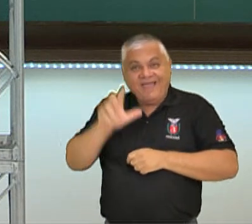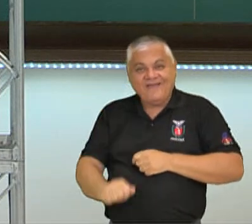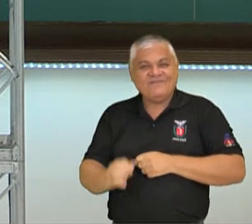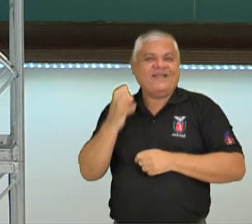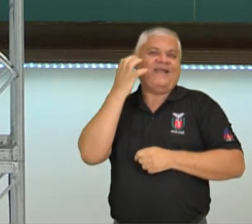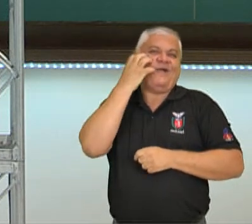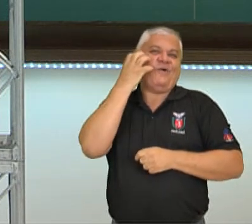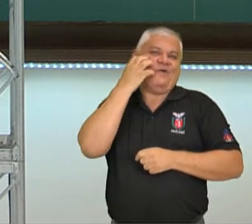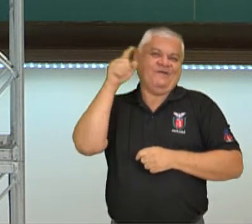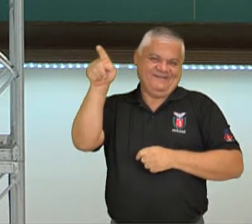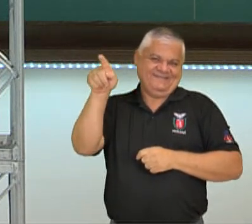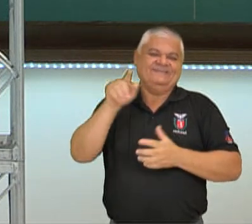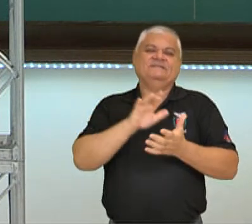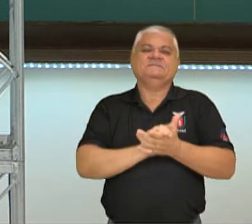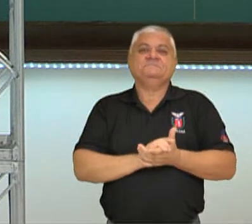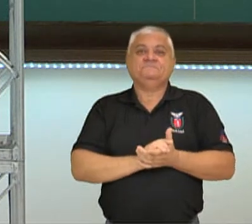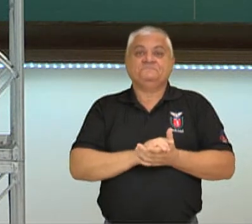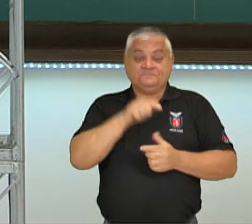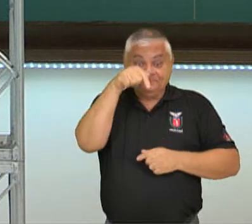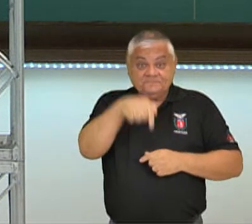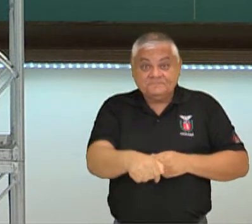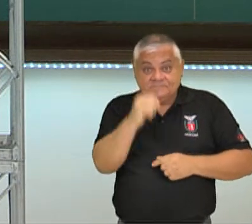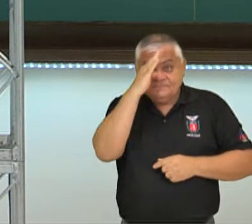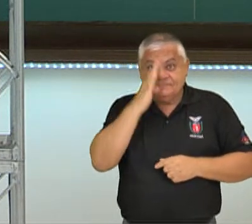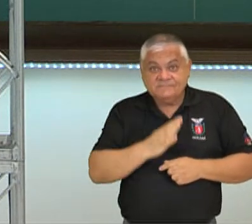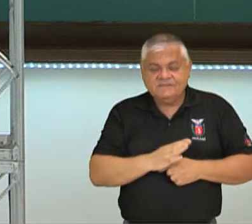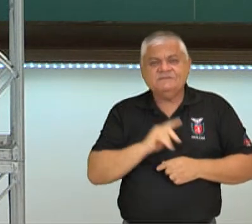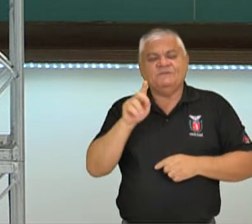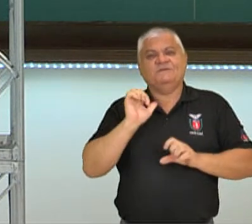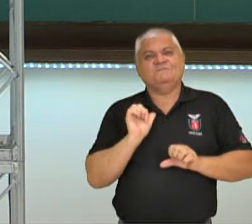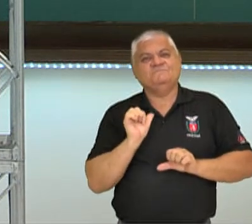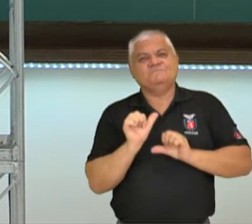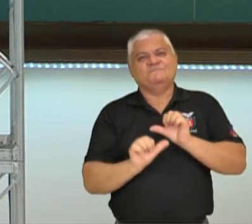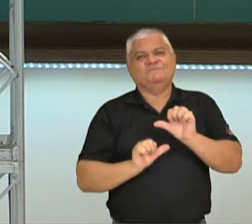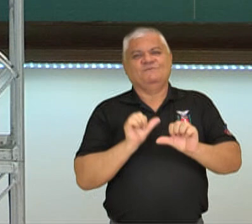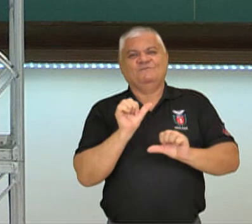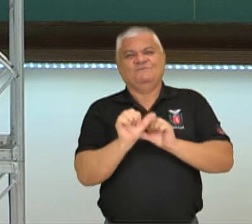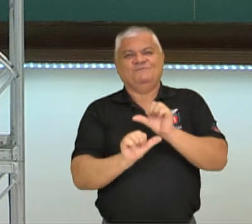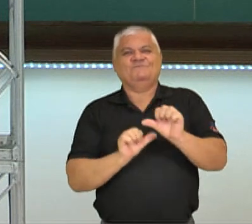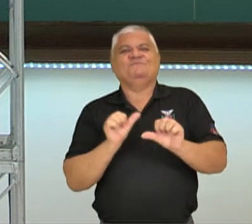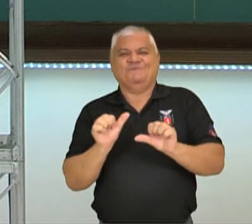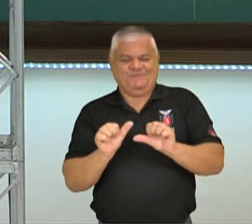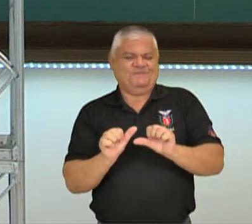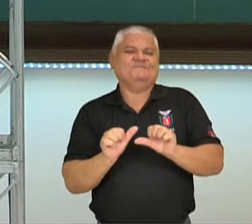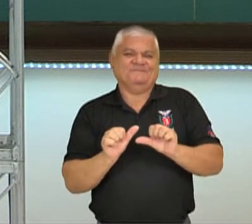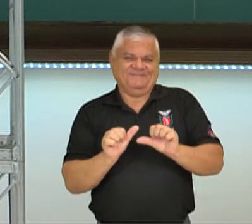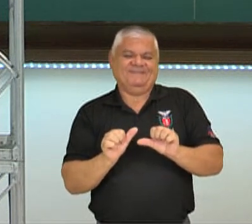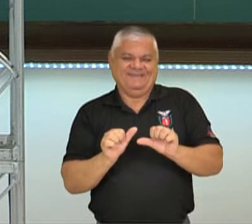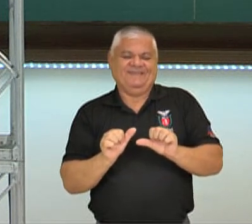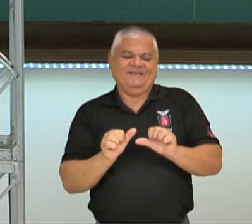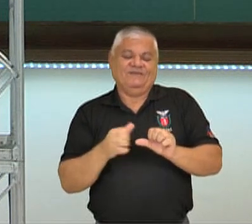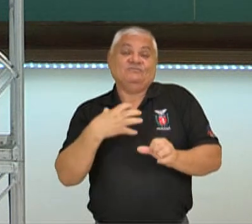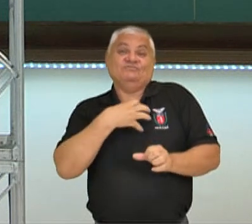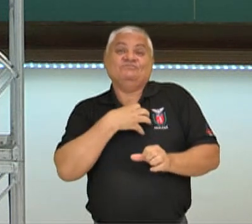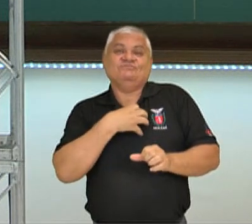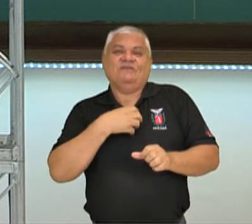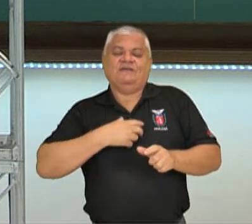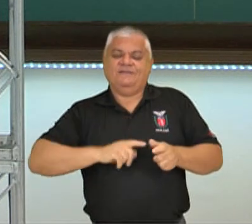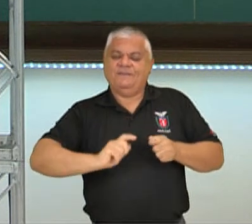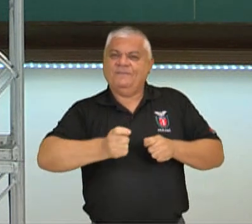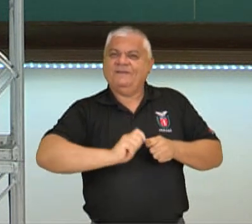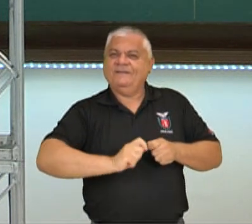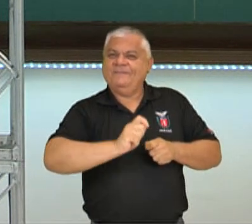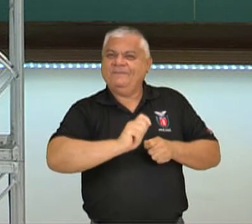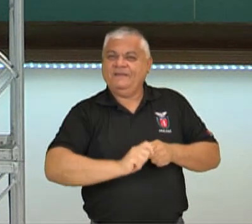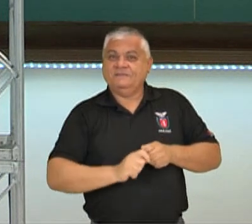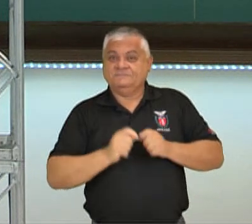berimbau. Aqui no Brasil, ele sofreu algumas modificações na forma de tocar. Então, para a roda